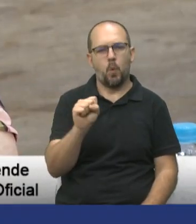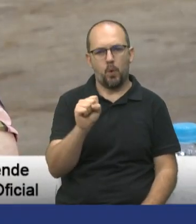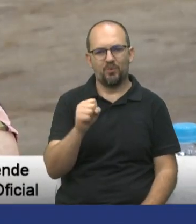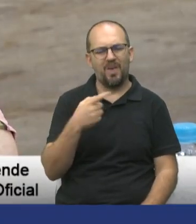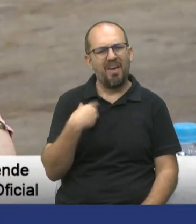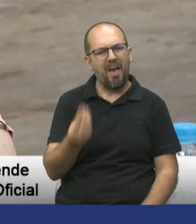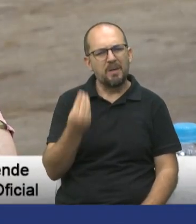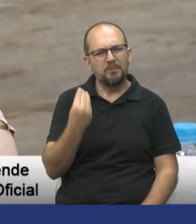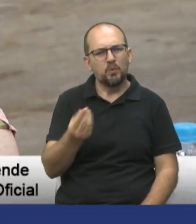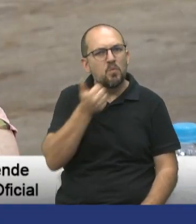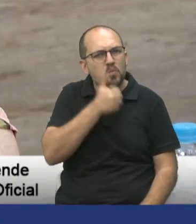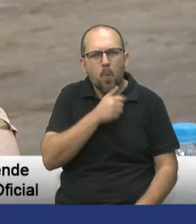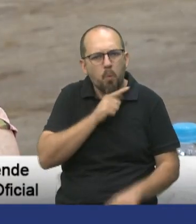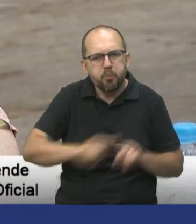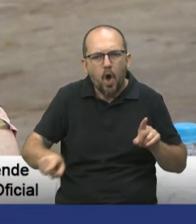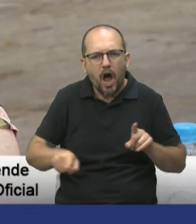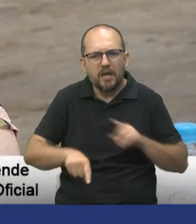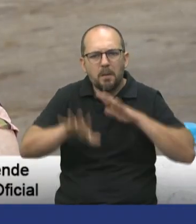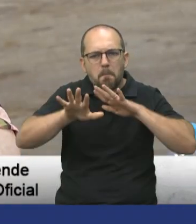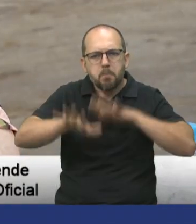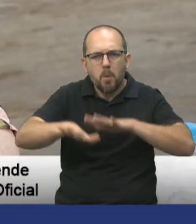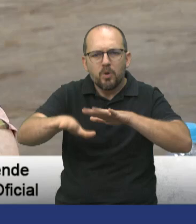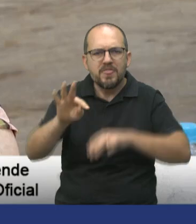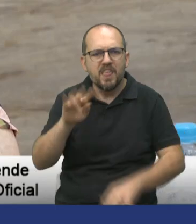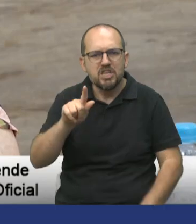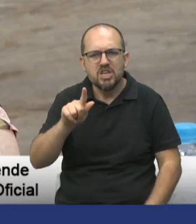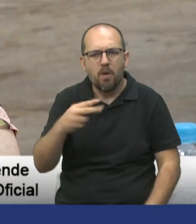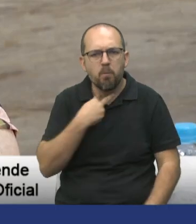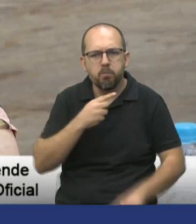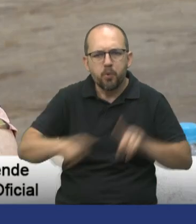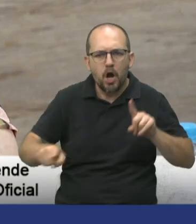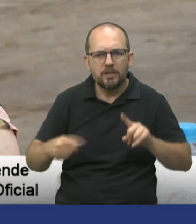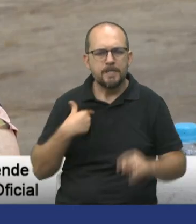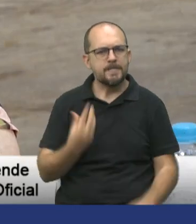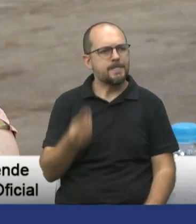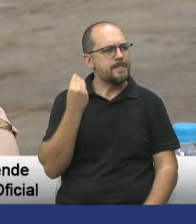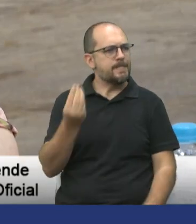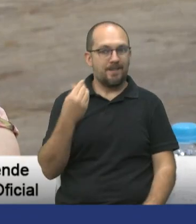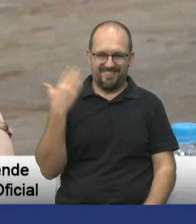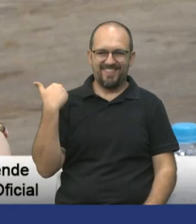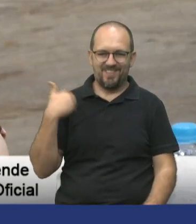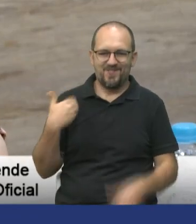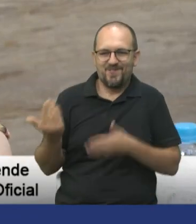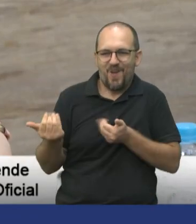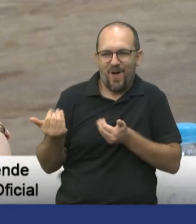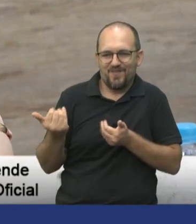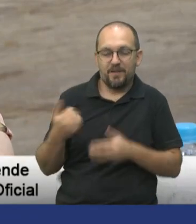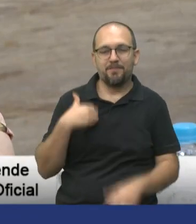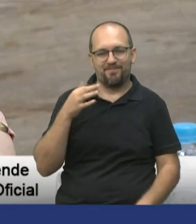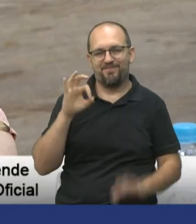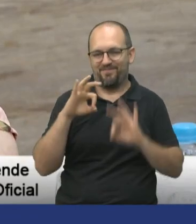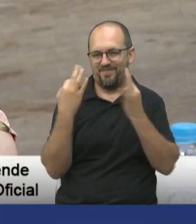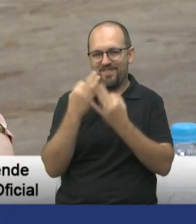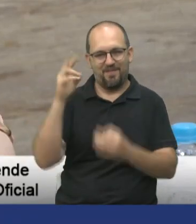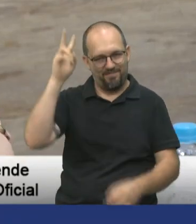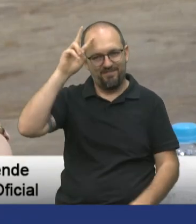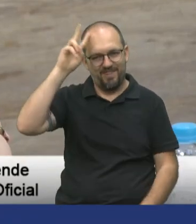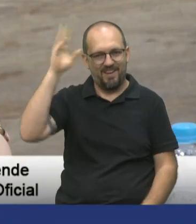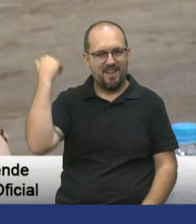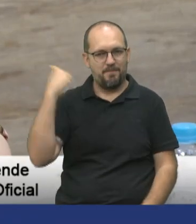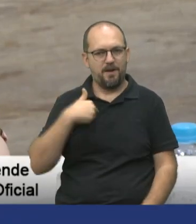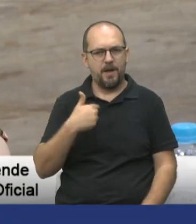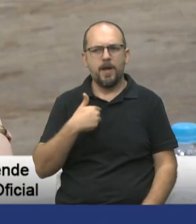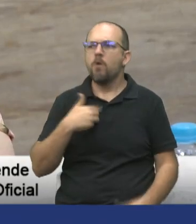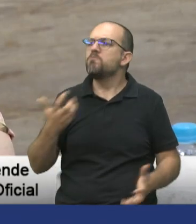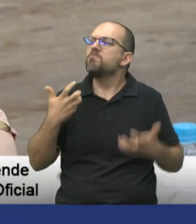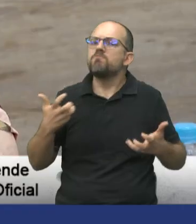que as mulheres não podiam fazer tiro de guerra. Eu achava um absurdo, eu queria, e assim, minha família pode dizer isso, eu queria